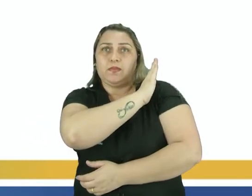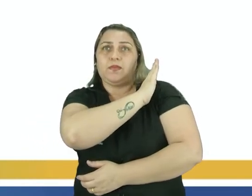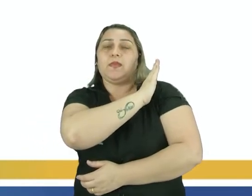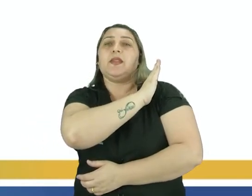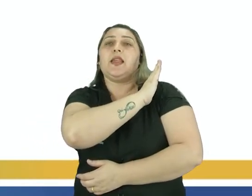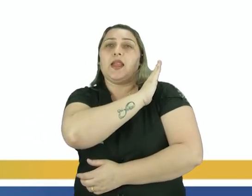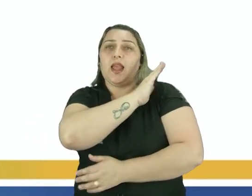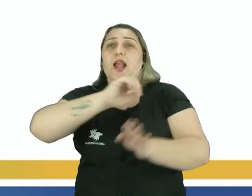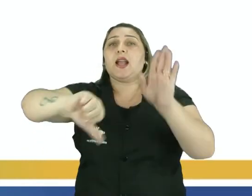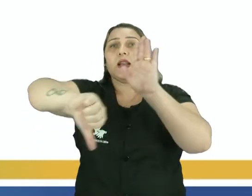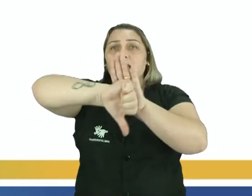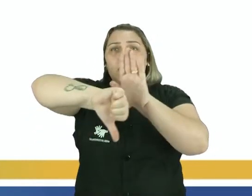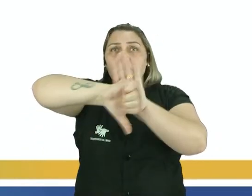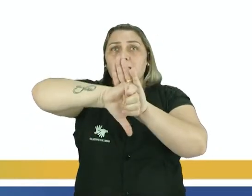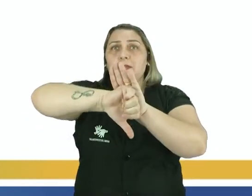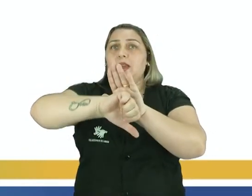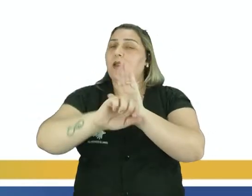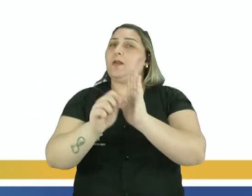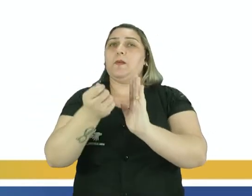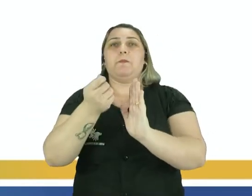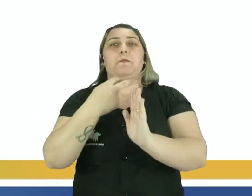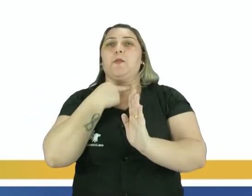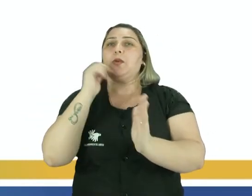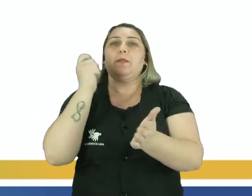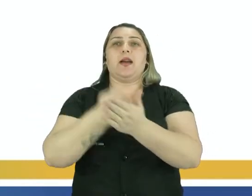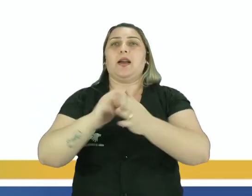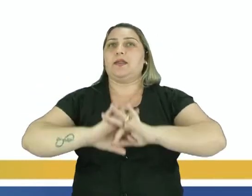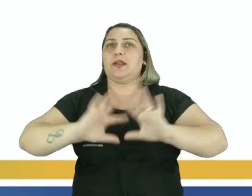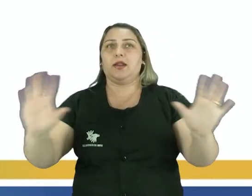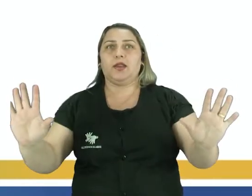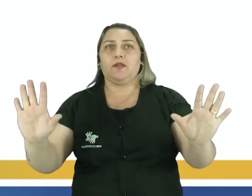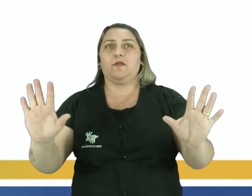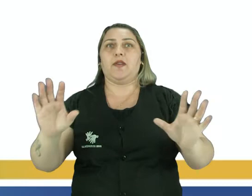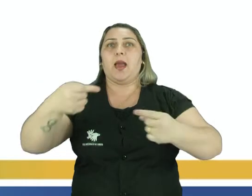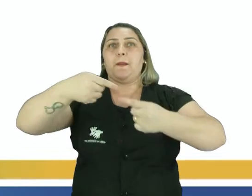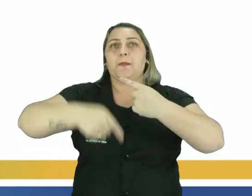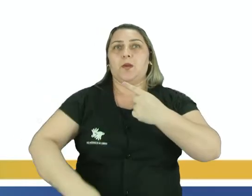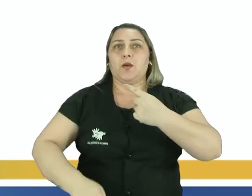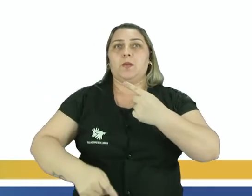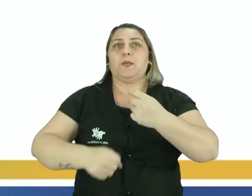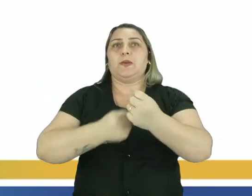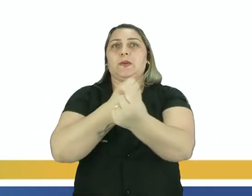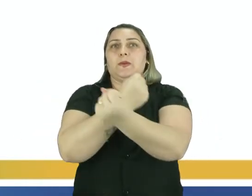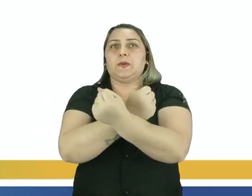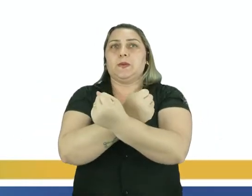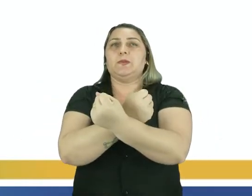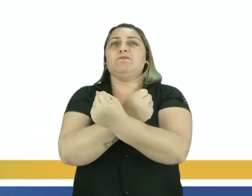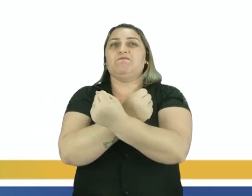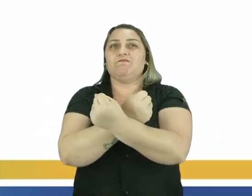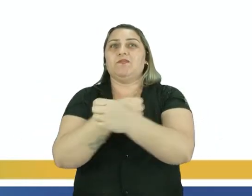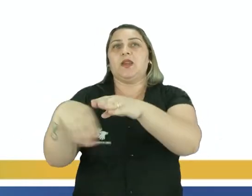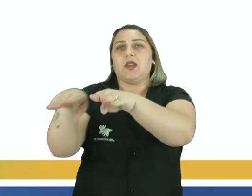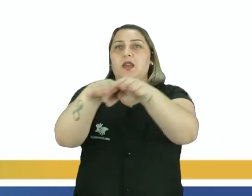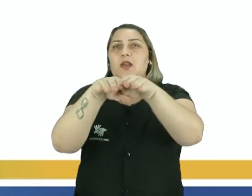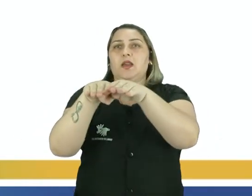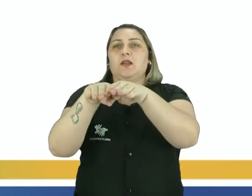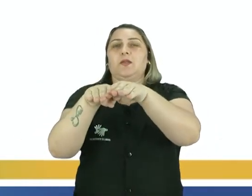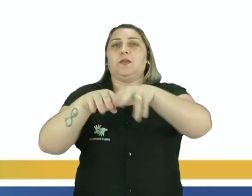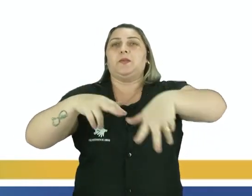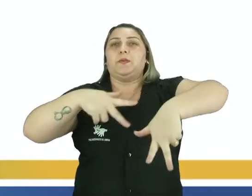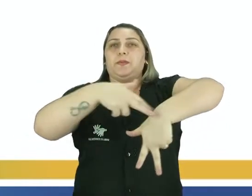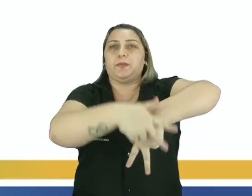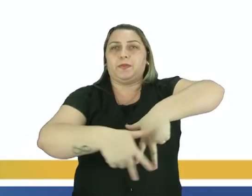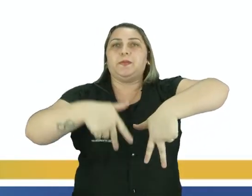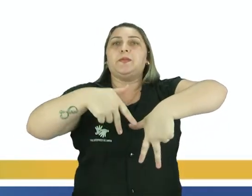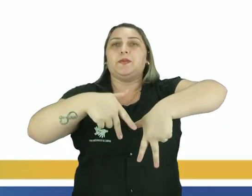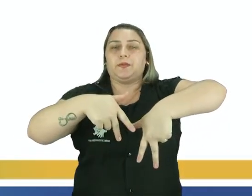ser um crime inafiançável, a proibição da tortura e a igualdade de gêneros. Então, todas essas alternativas